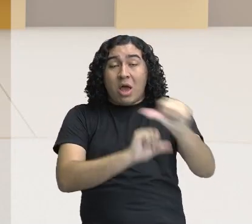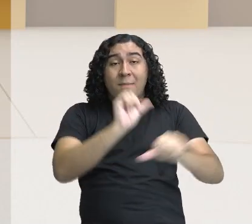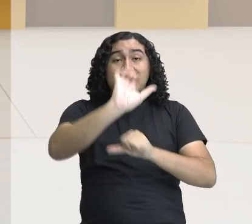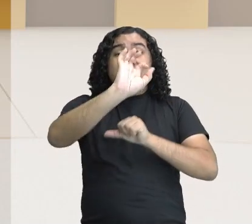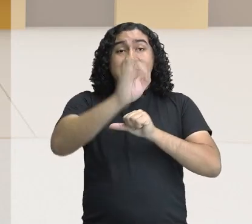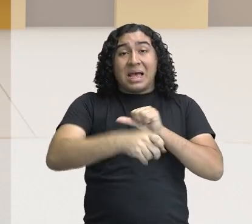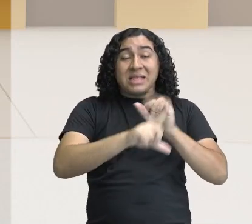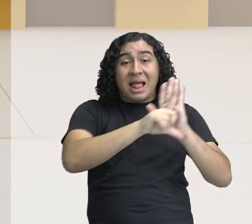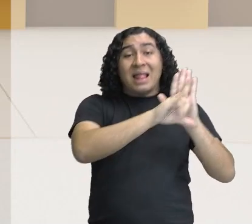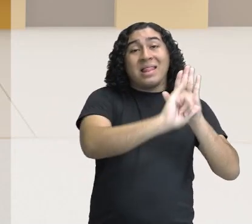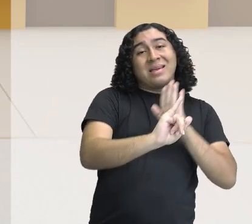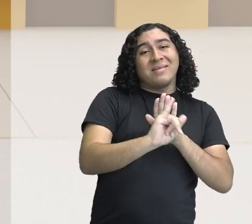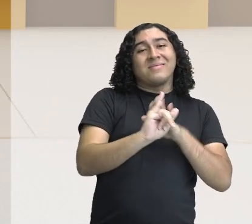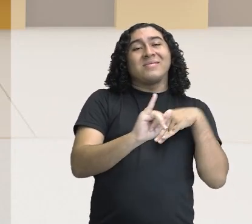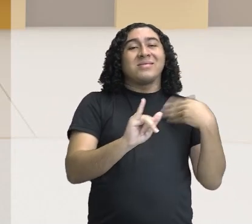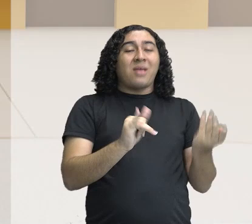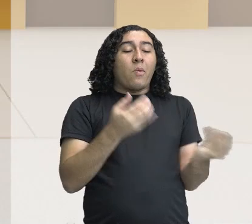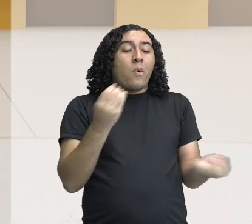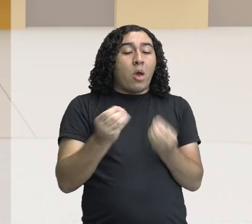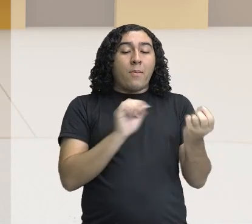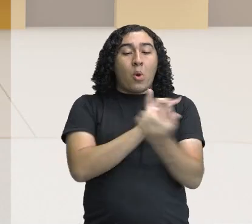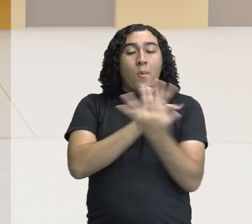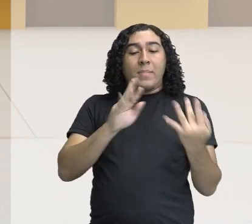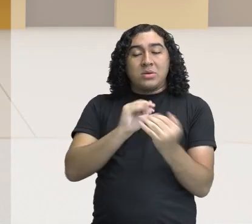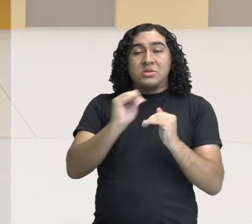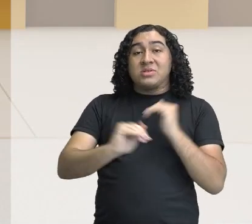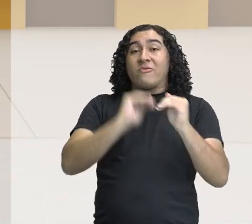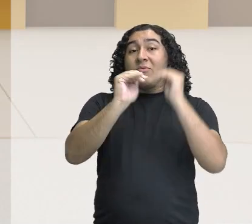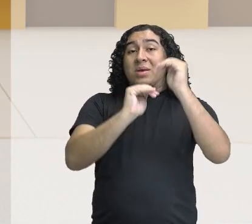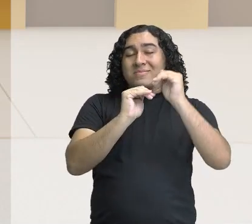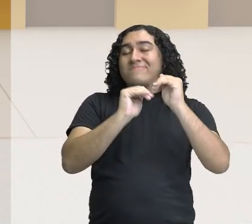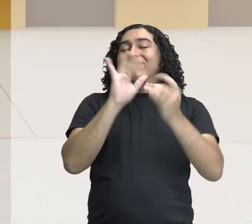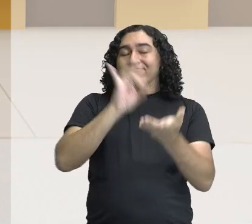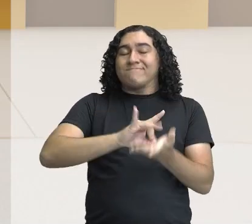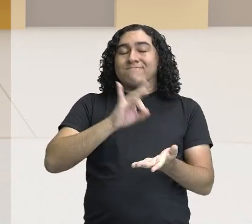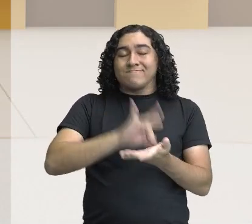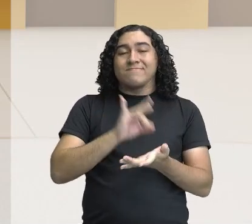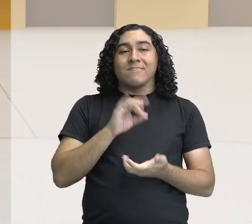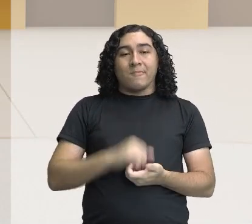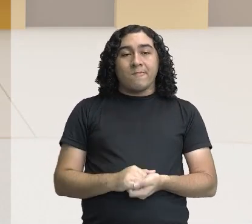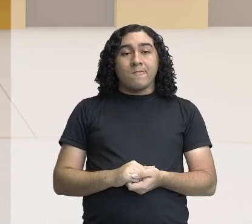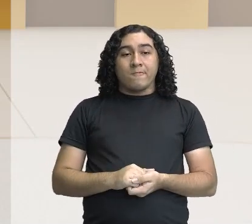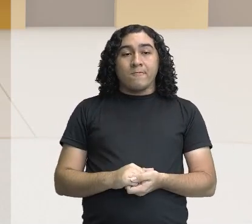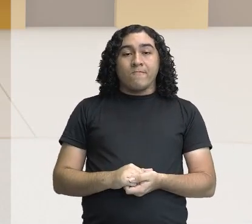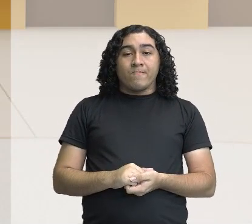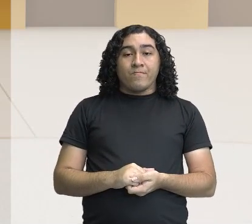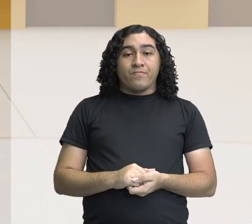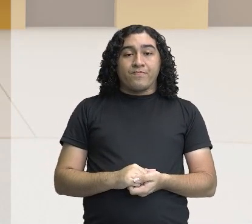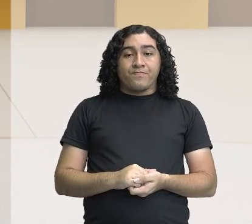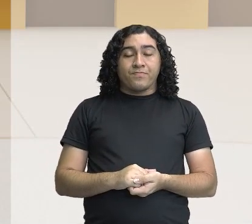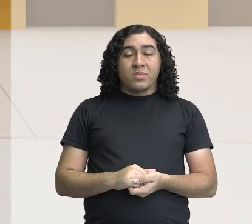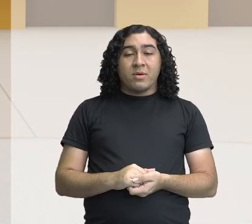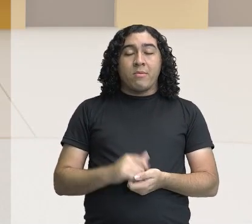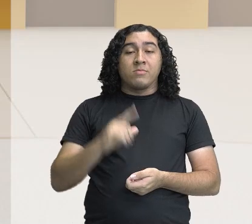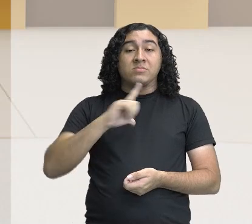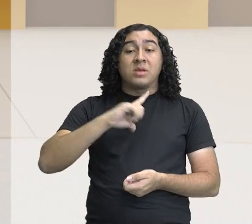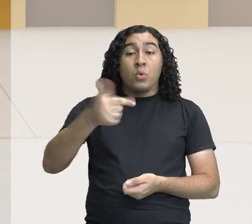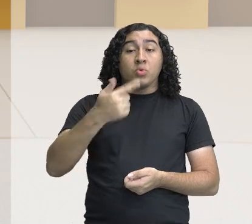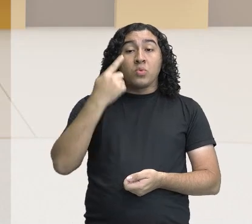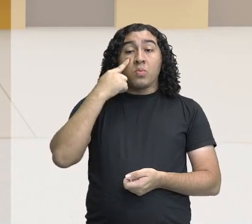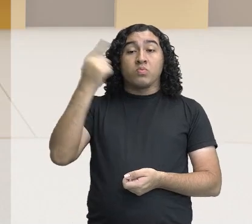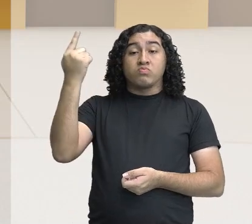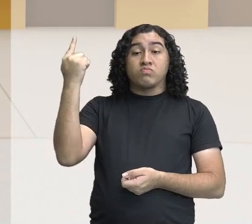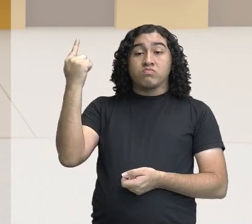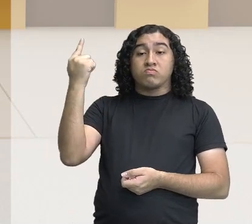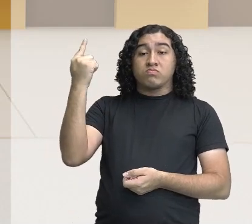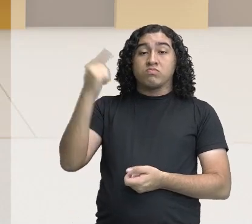essa questão desse desenvolvimento urbano que vai acontecer aí. É bem verdade mesmo, tá bom? Mas nós temos mais, né,